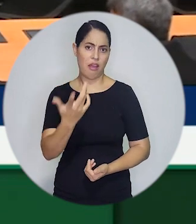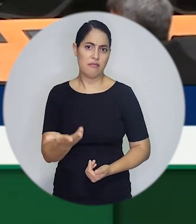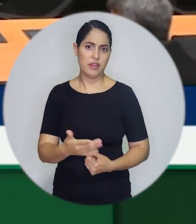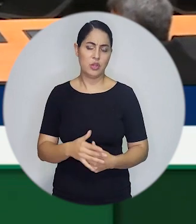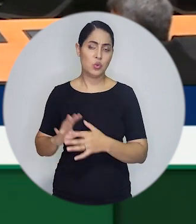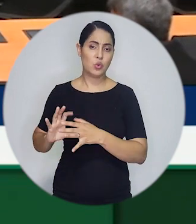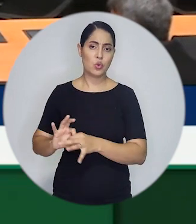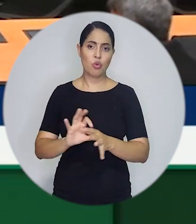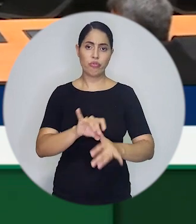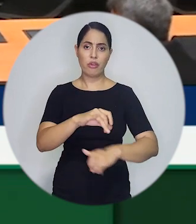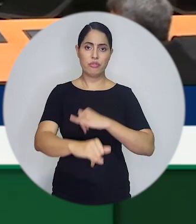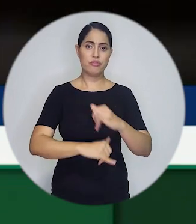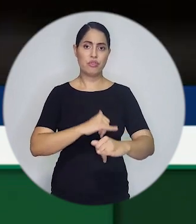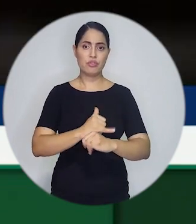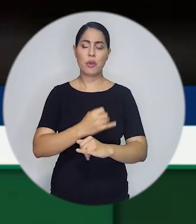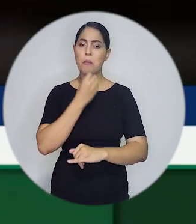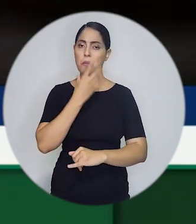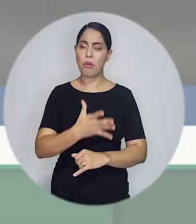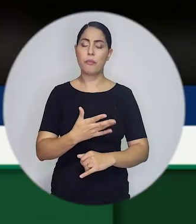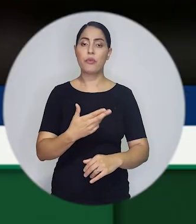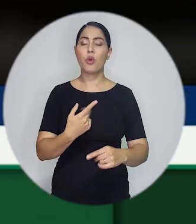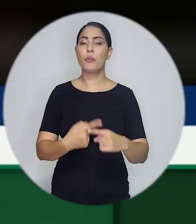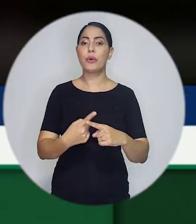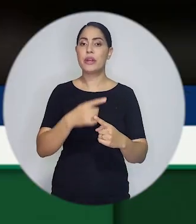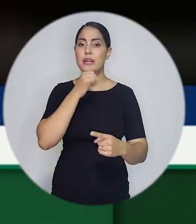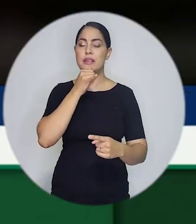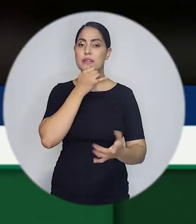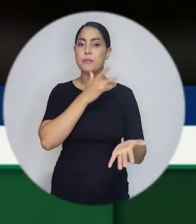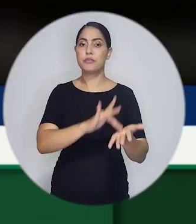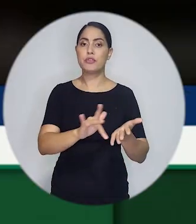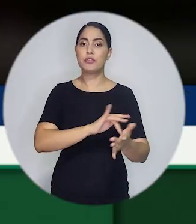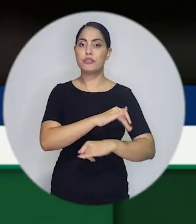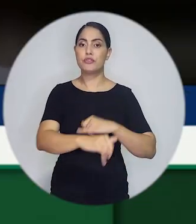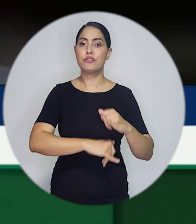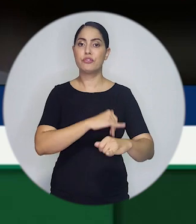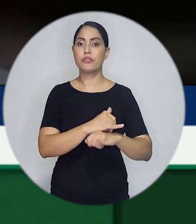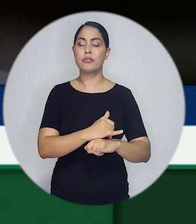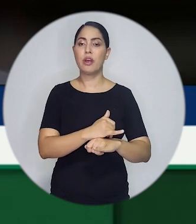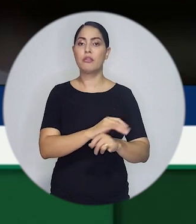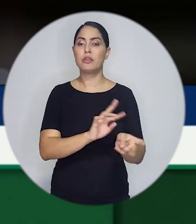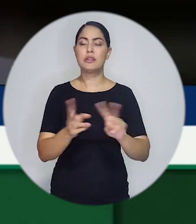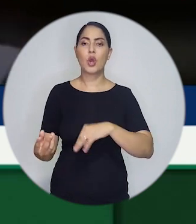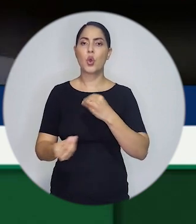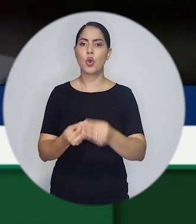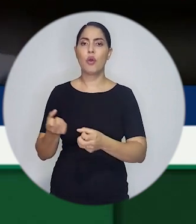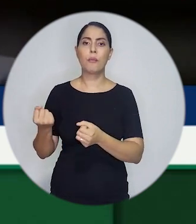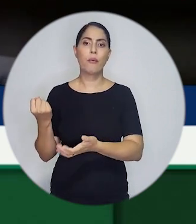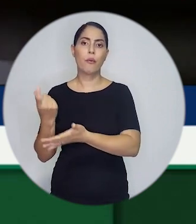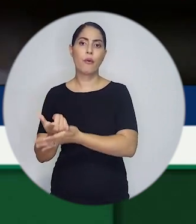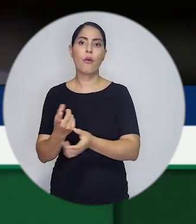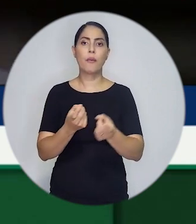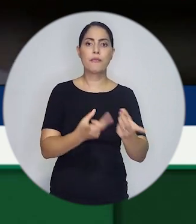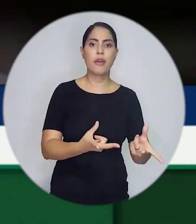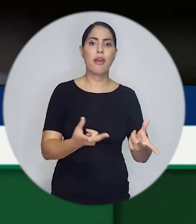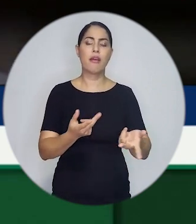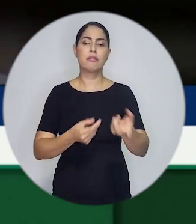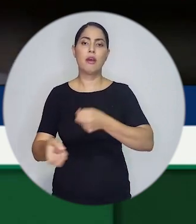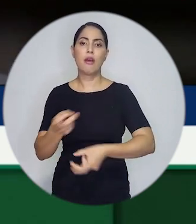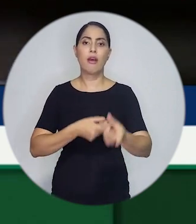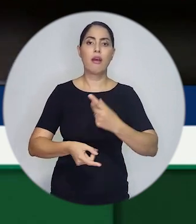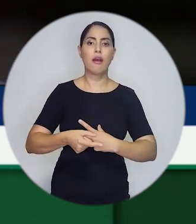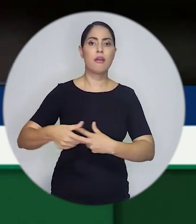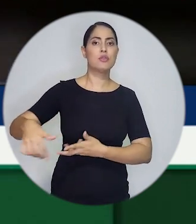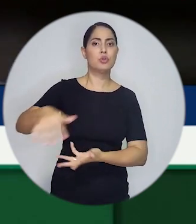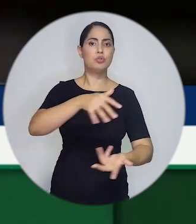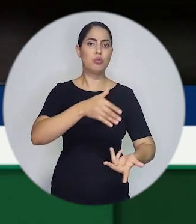inteiro, inclusive para a economia digital. As transações digitais veiculam, via de regra, compra e venda, ou